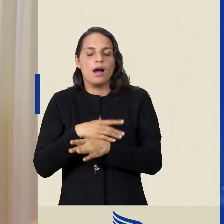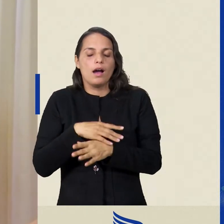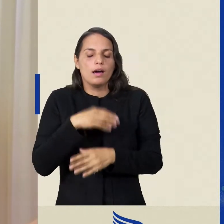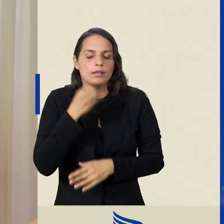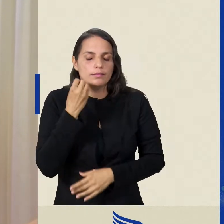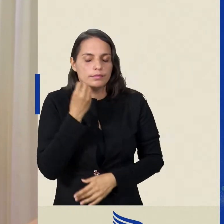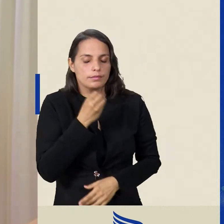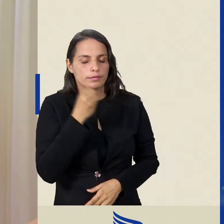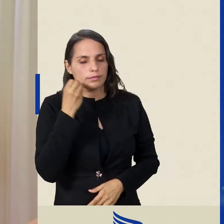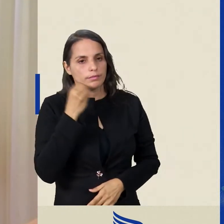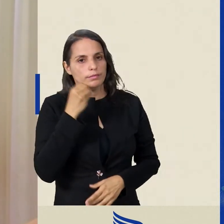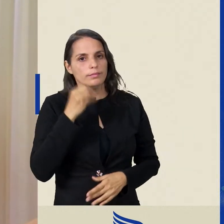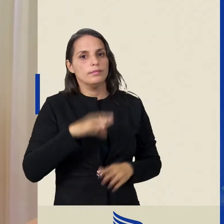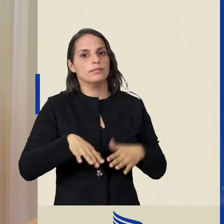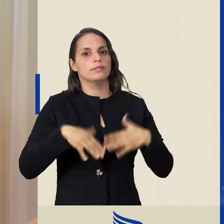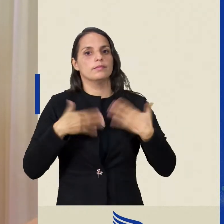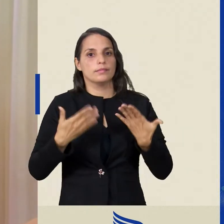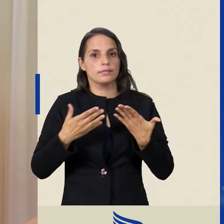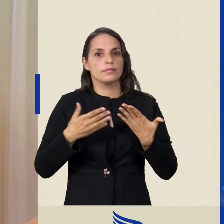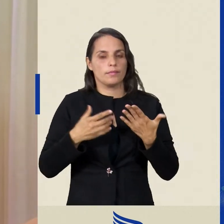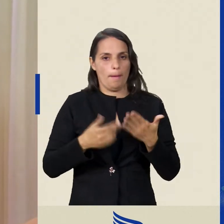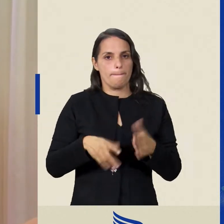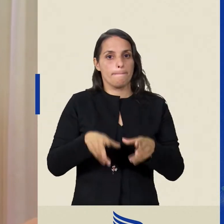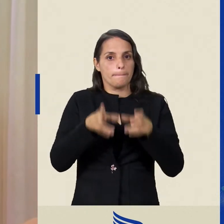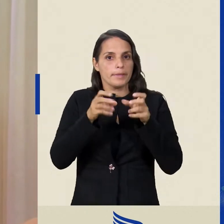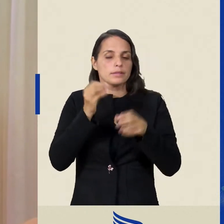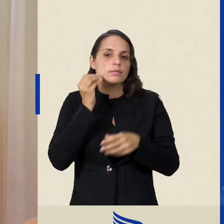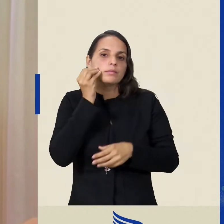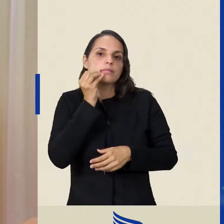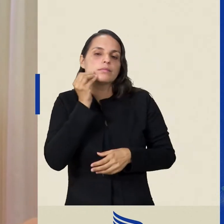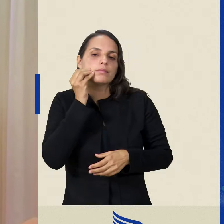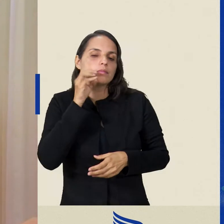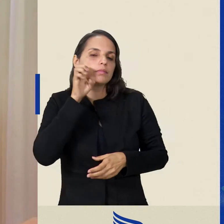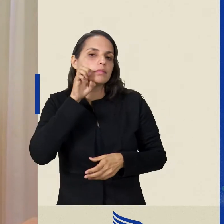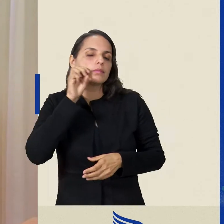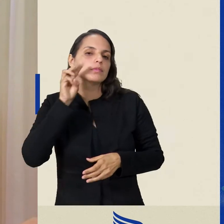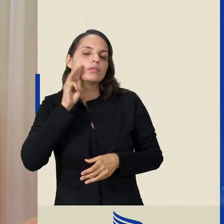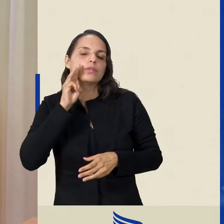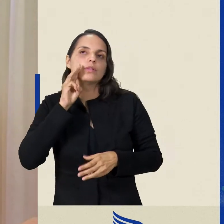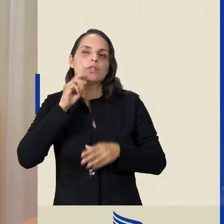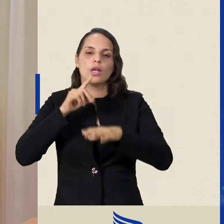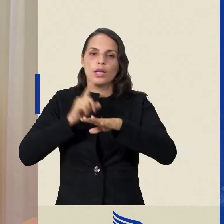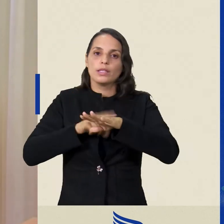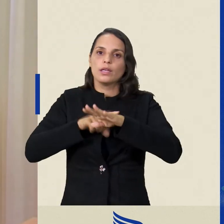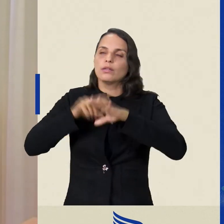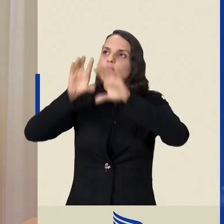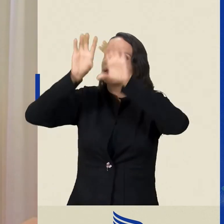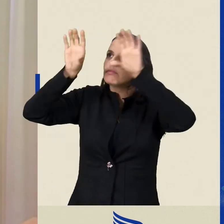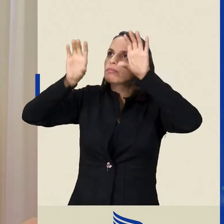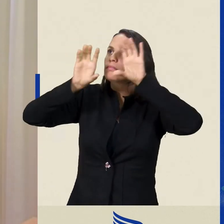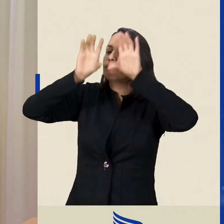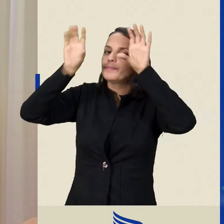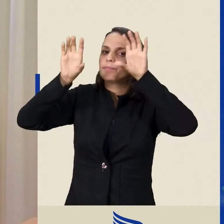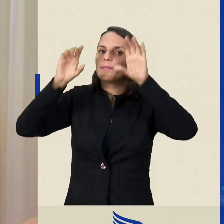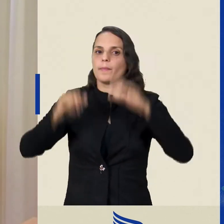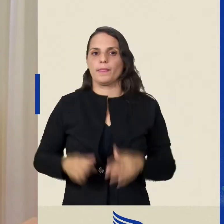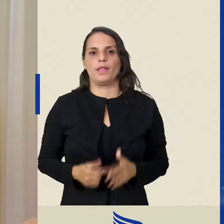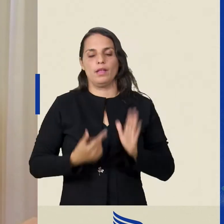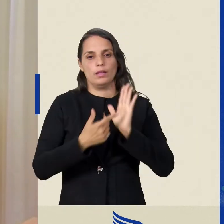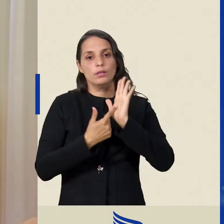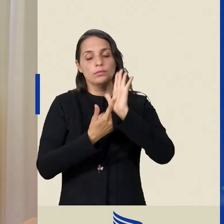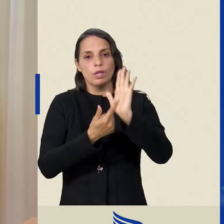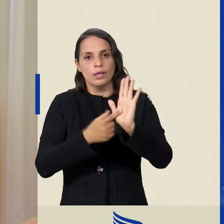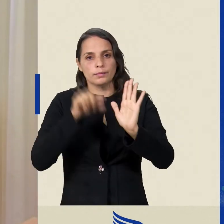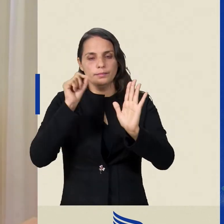Consideremos a seguir algumas das experiências de Ellen G. White quando entrava em visão. Isso está relatado no